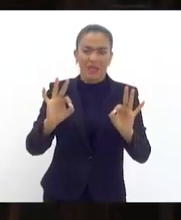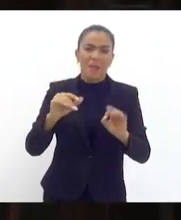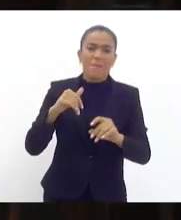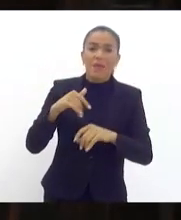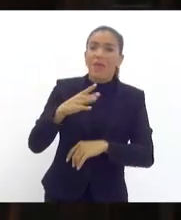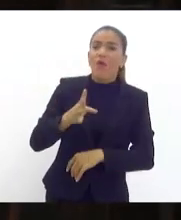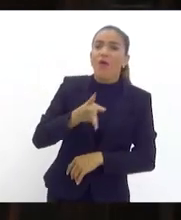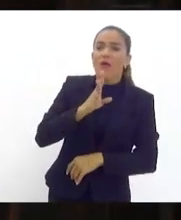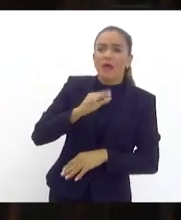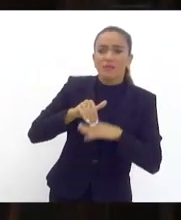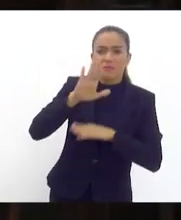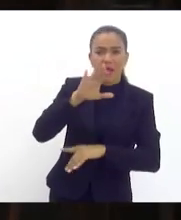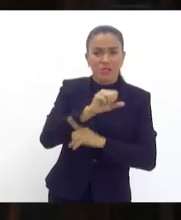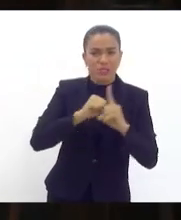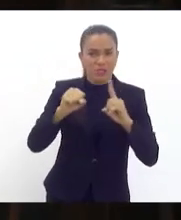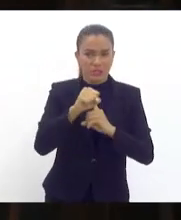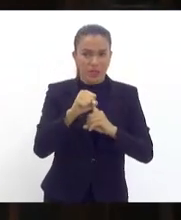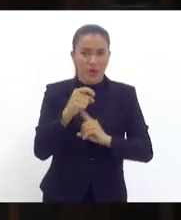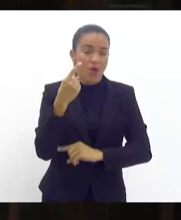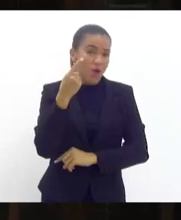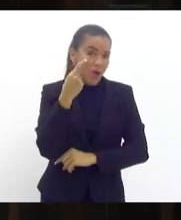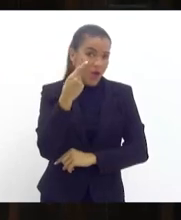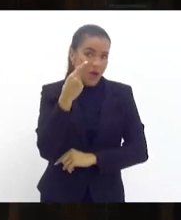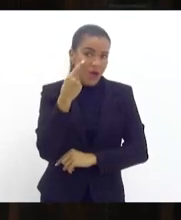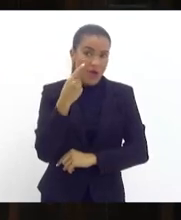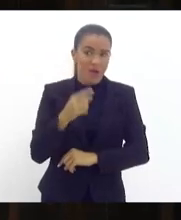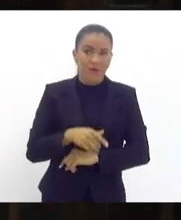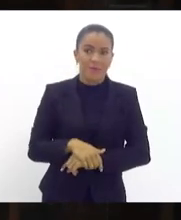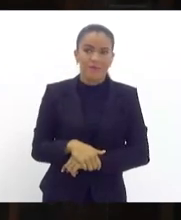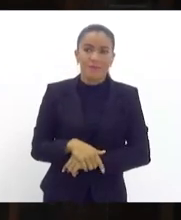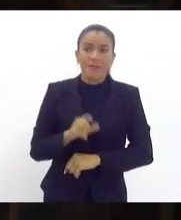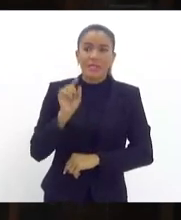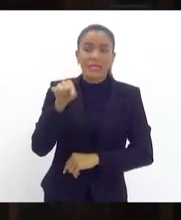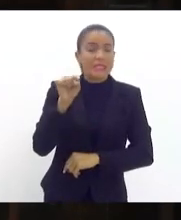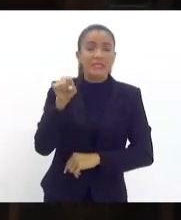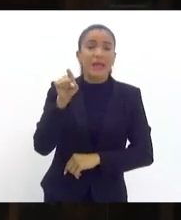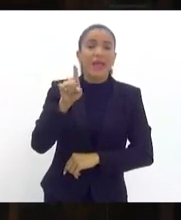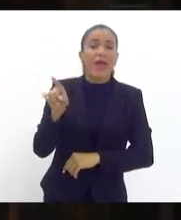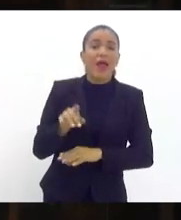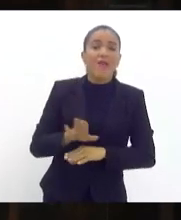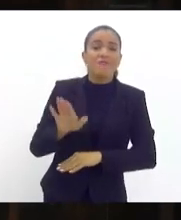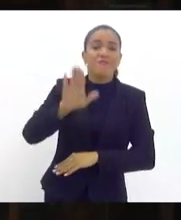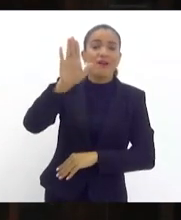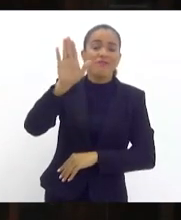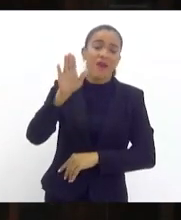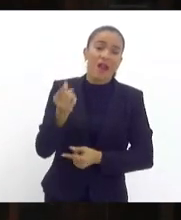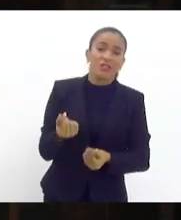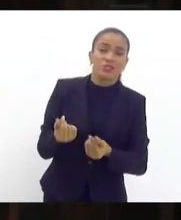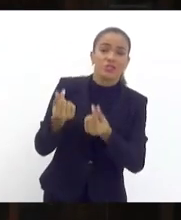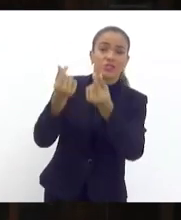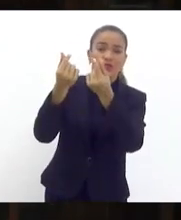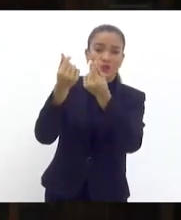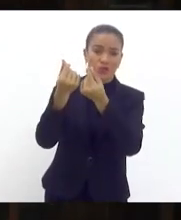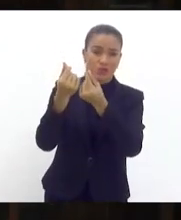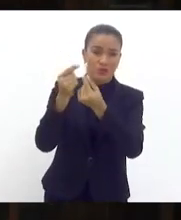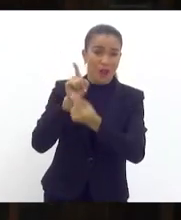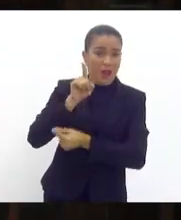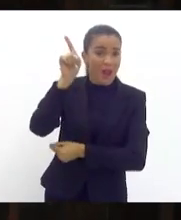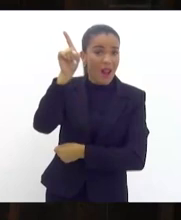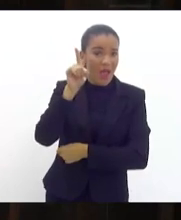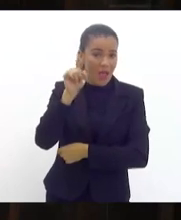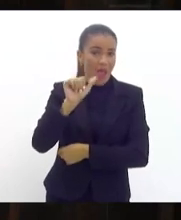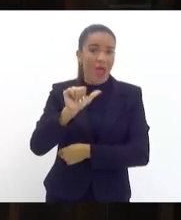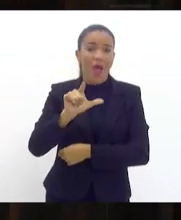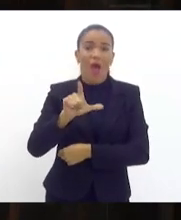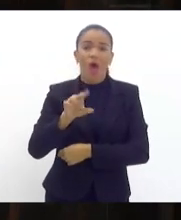do que eu que apresente Ó olha isso aqui ó isso aqui ó era favela de luxo no Alto da Boa Vista a